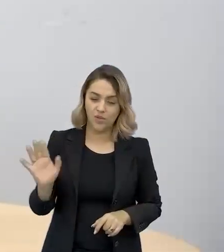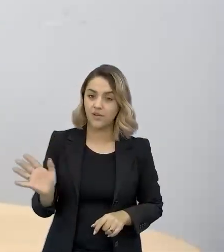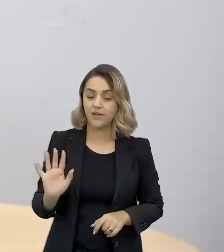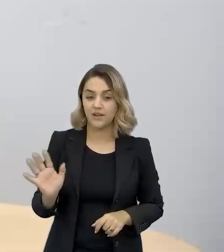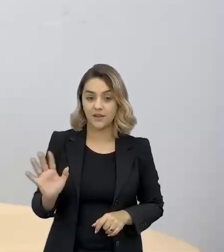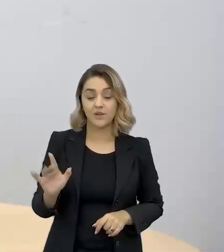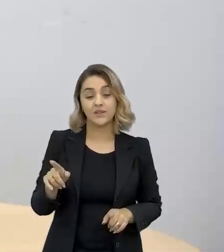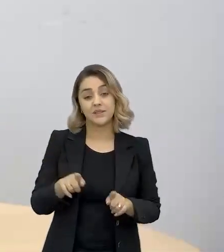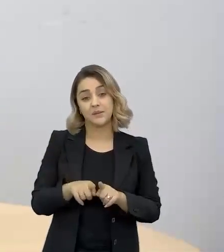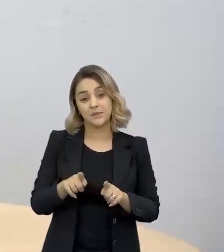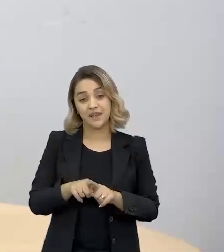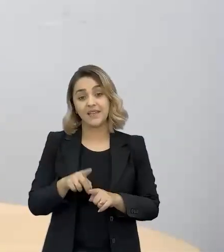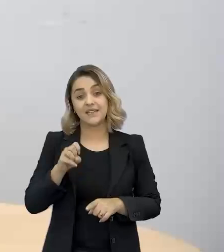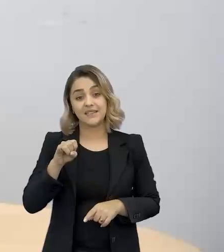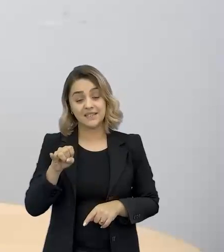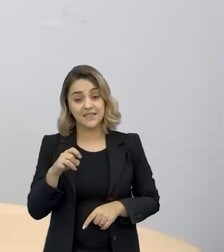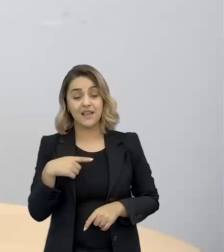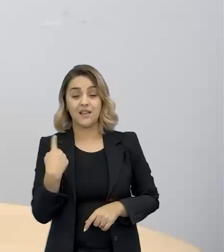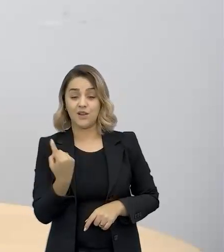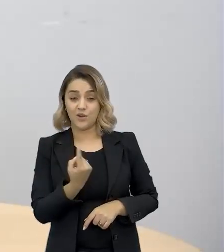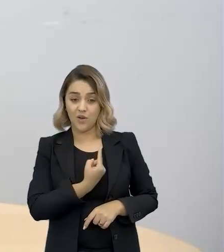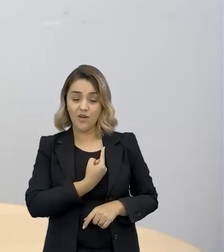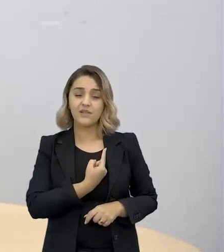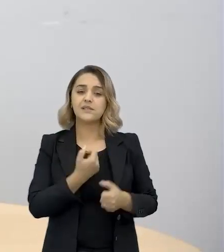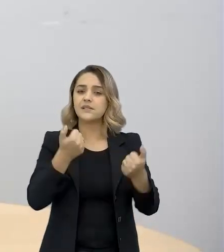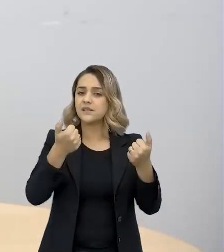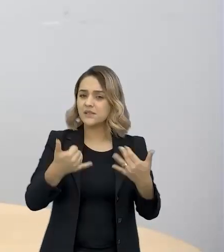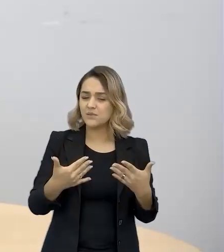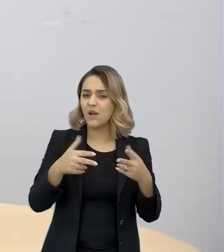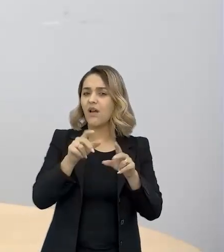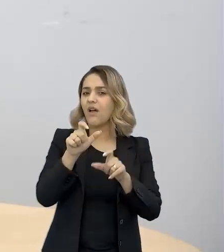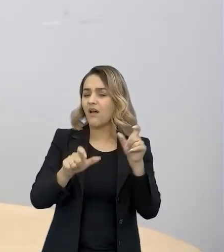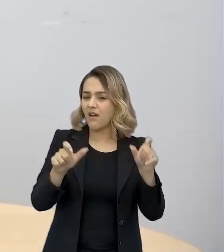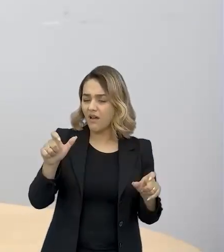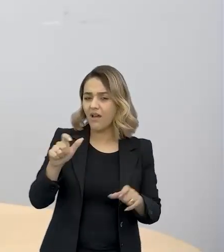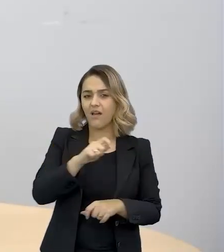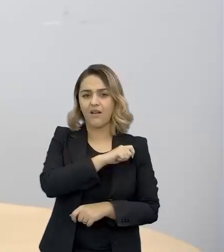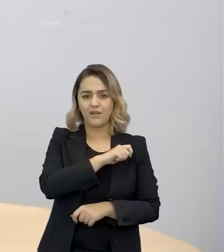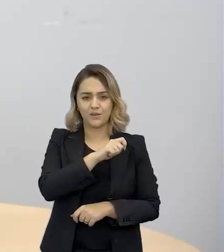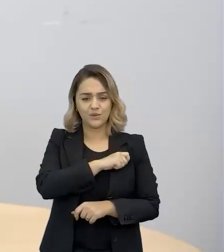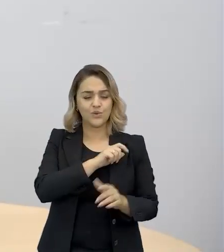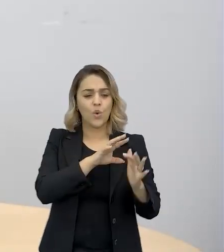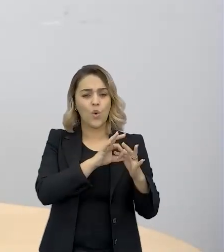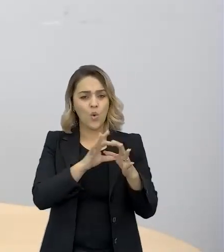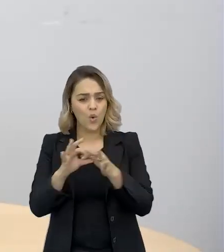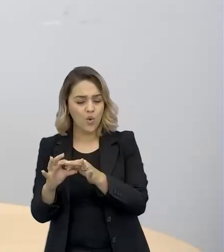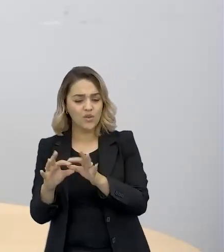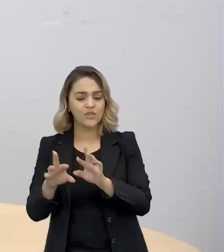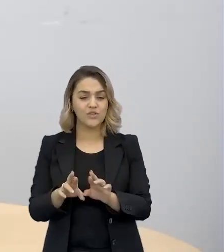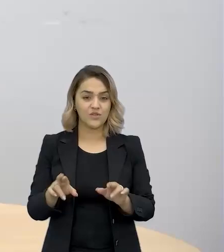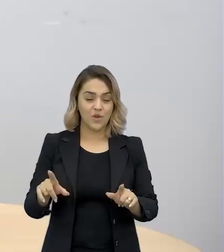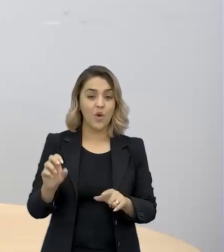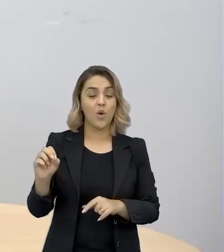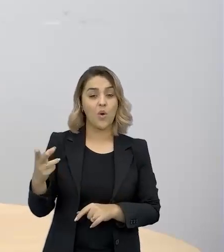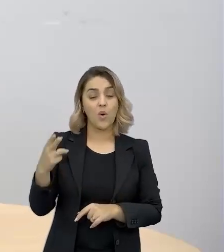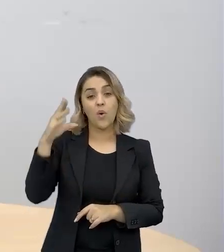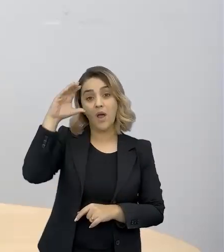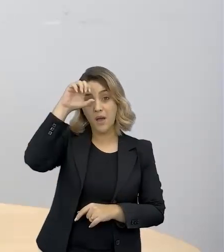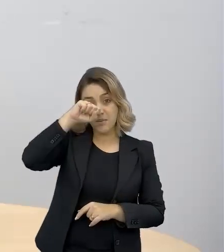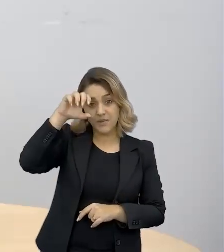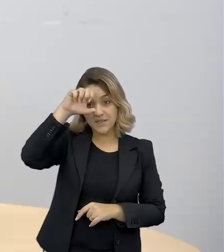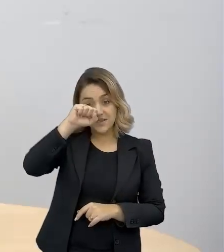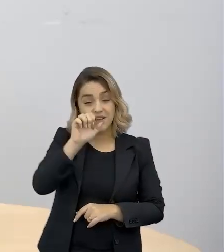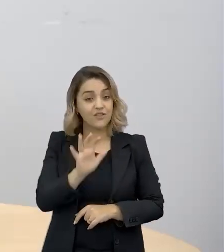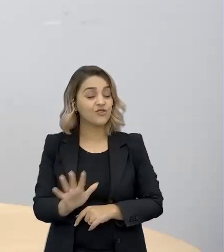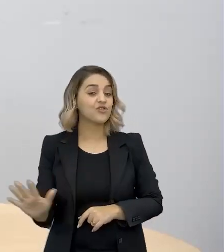Inclusive, se a gente estiver falando de alunos num outro contexto ou de aprendizagem de uma maneira geral,